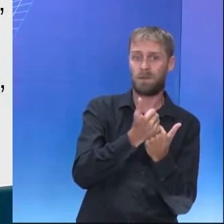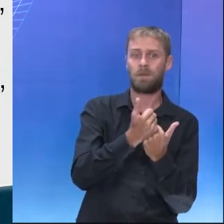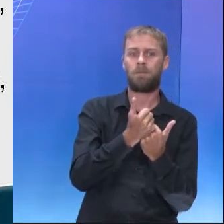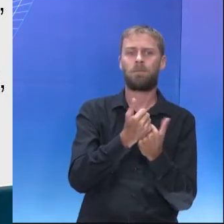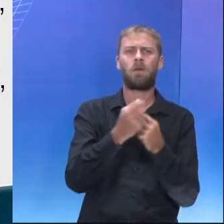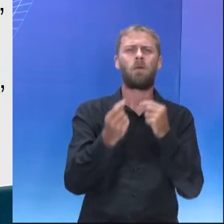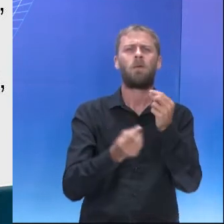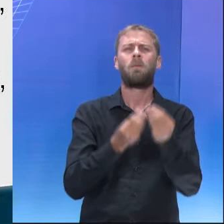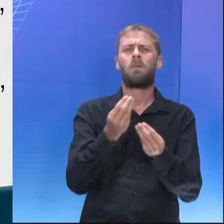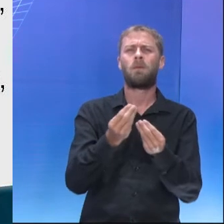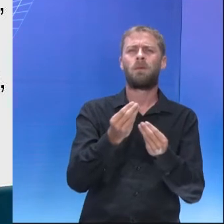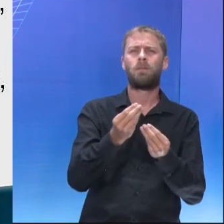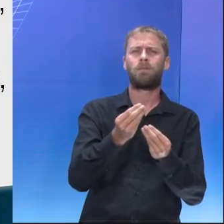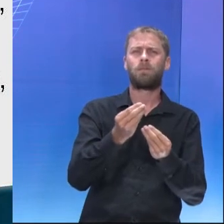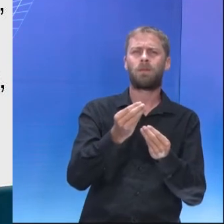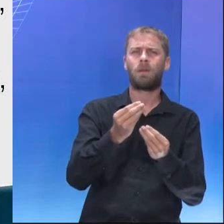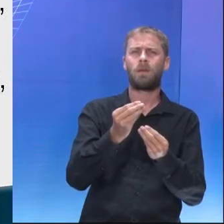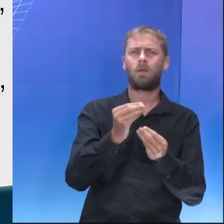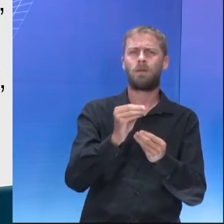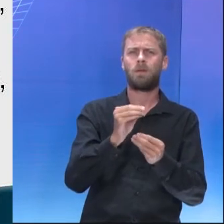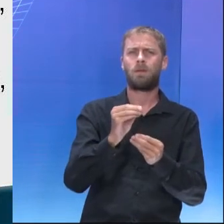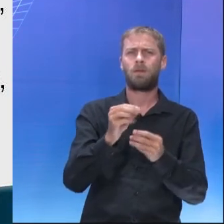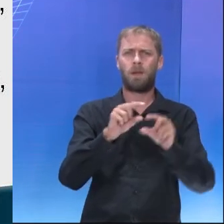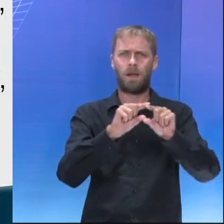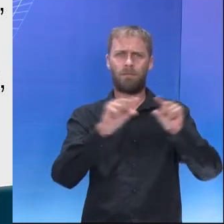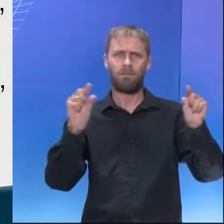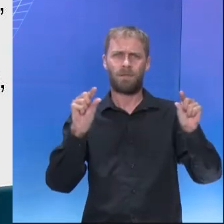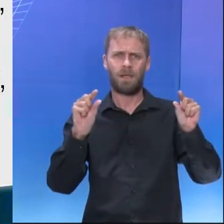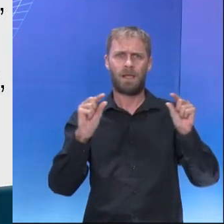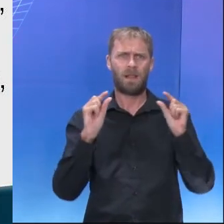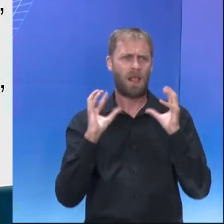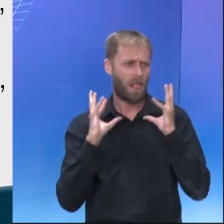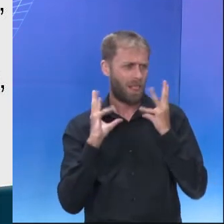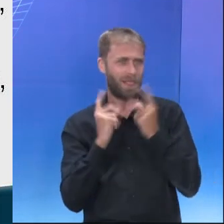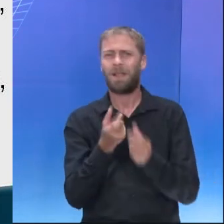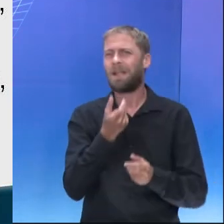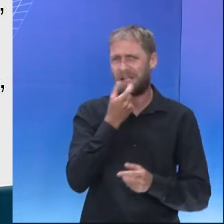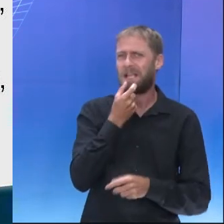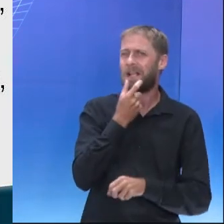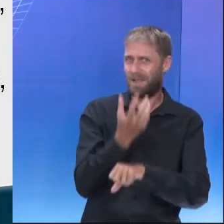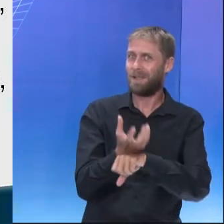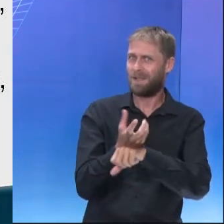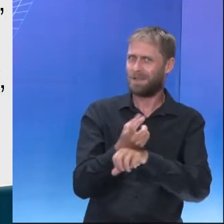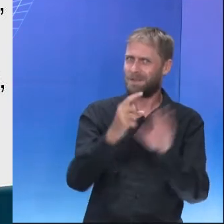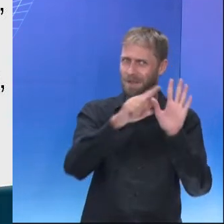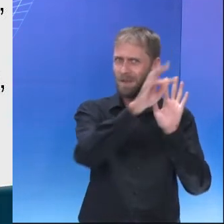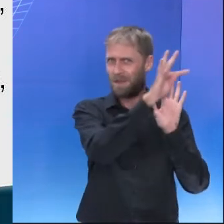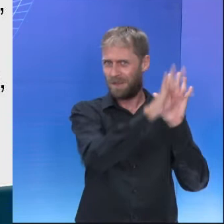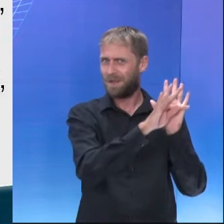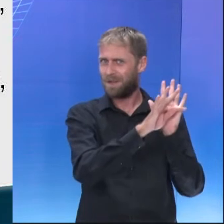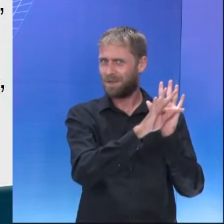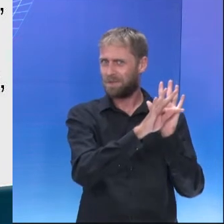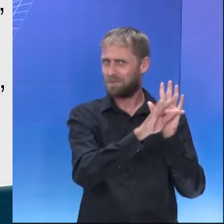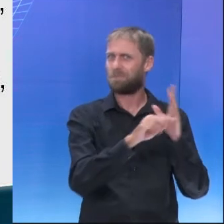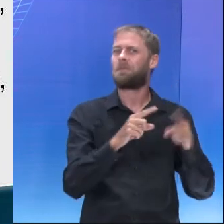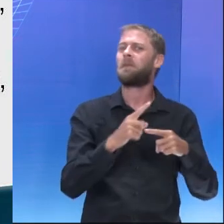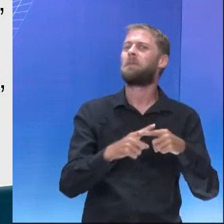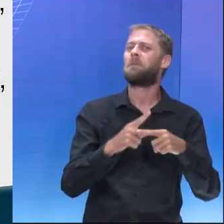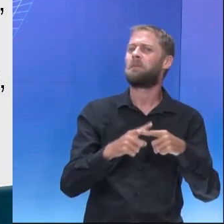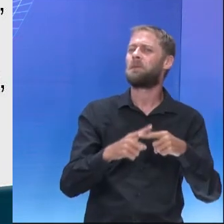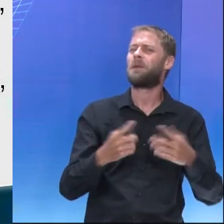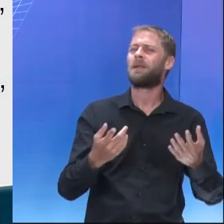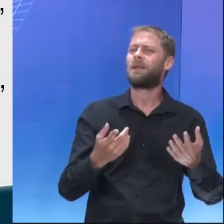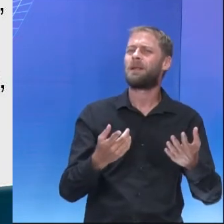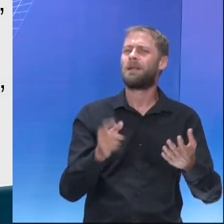agora colocou tudo em inglês aí? Sim, coloquei tudo em inglês. Sacaneei, né? Sabe por quê? Porque